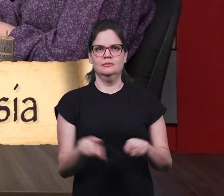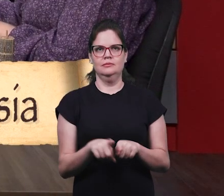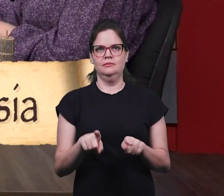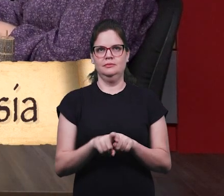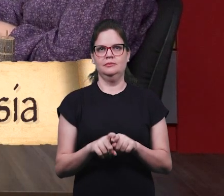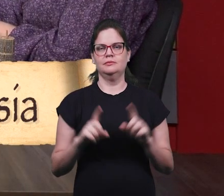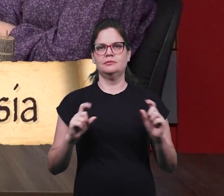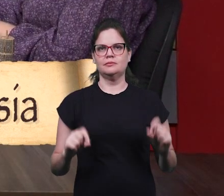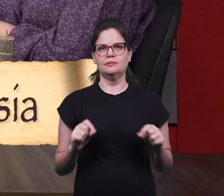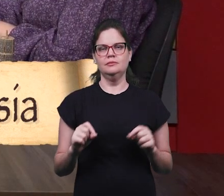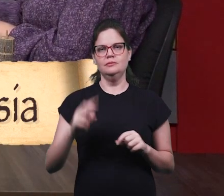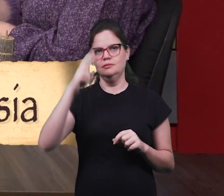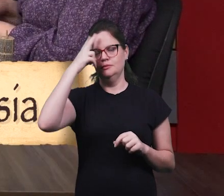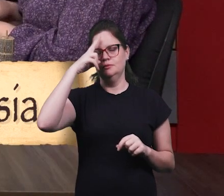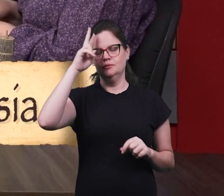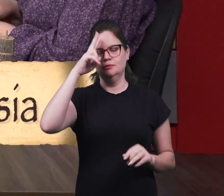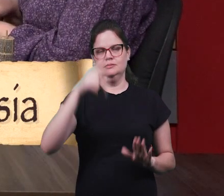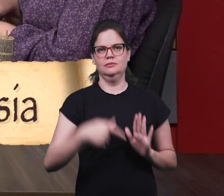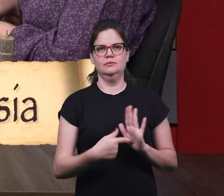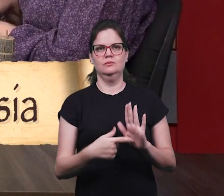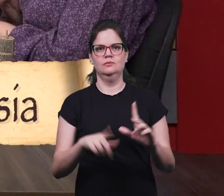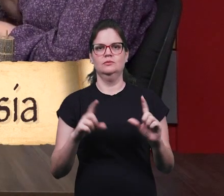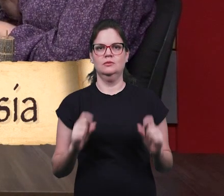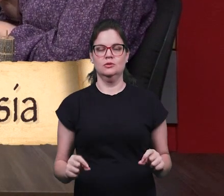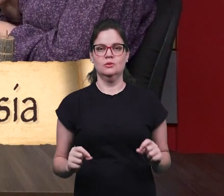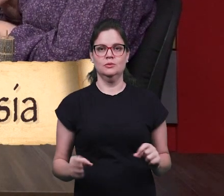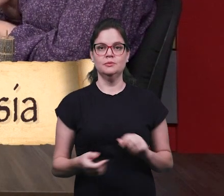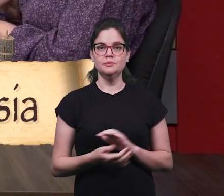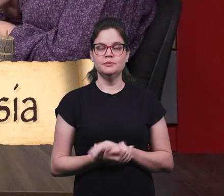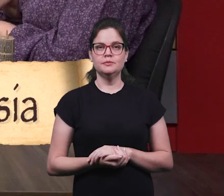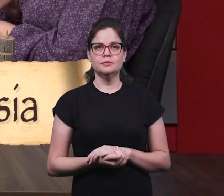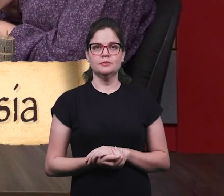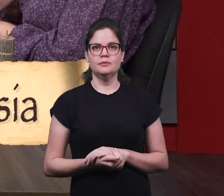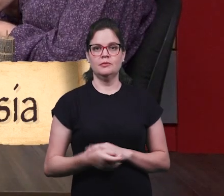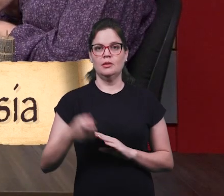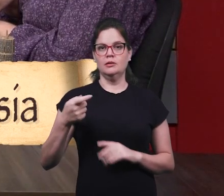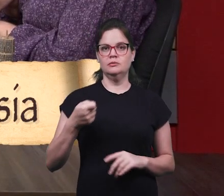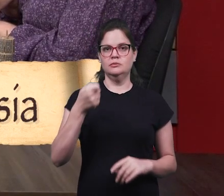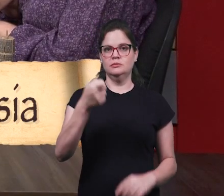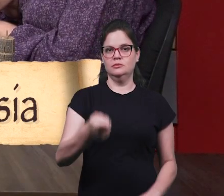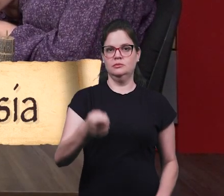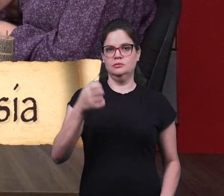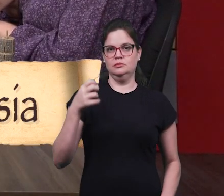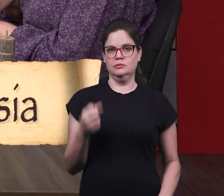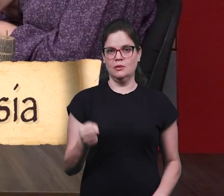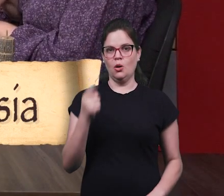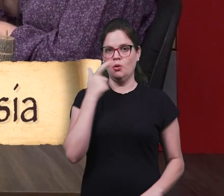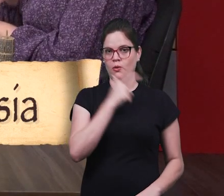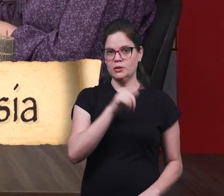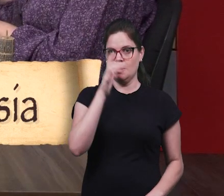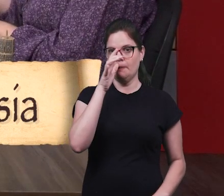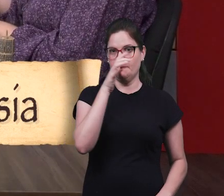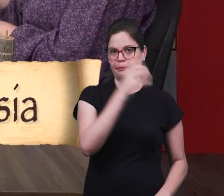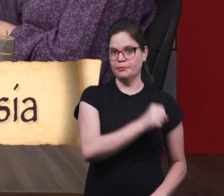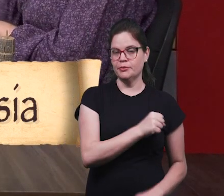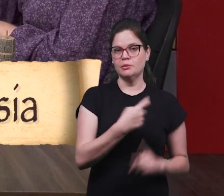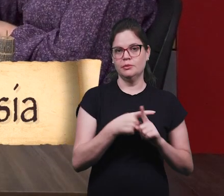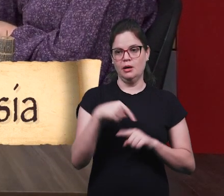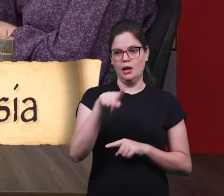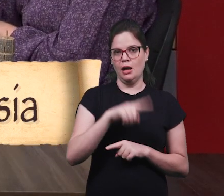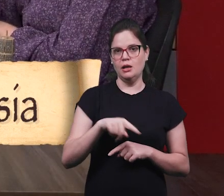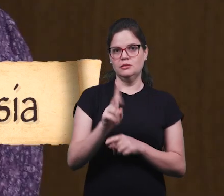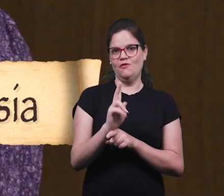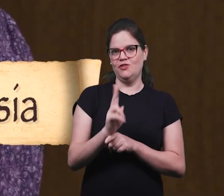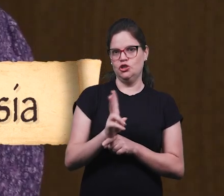que eu acho que a história fala que Assuero, ele foi livre dessa primeira investida que